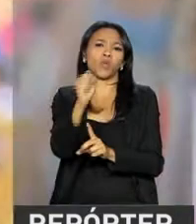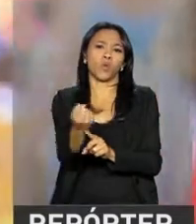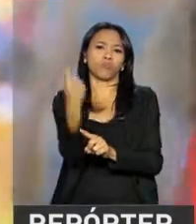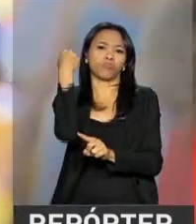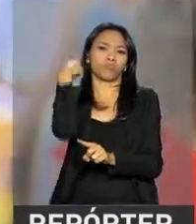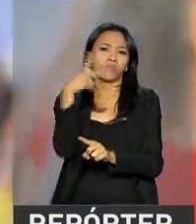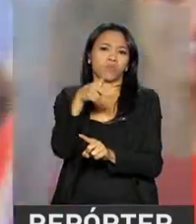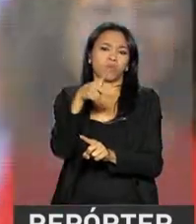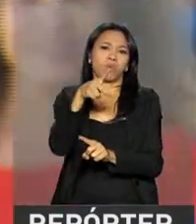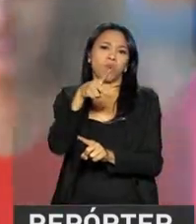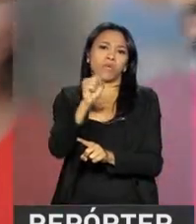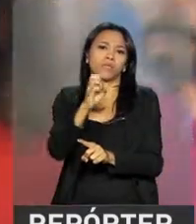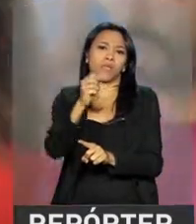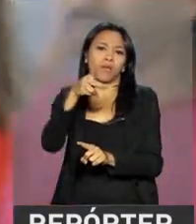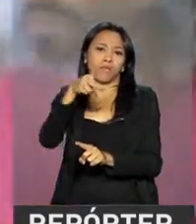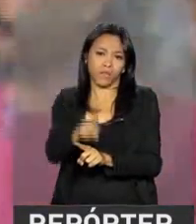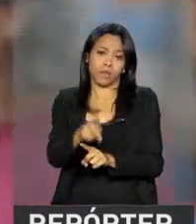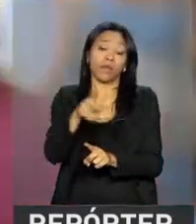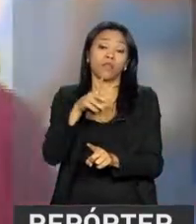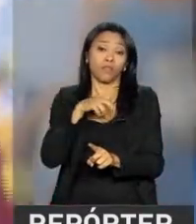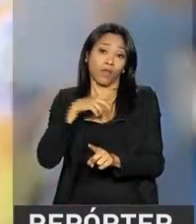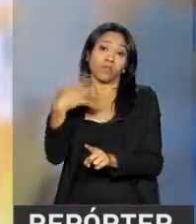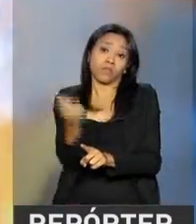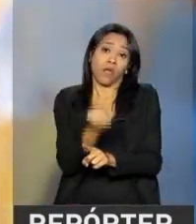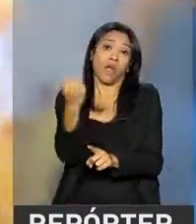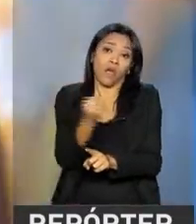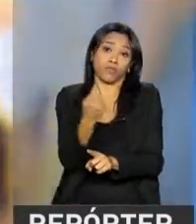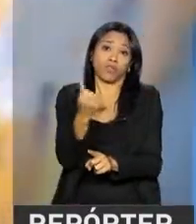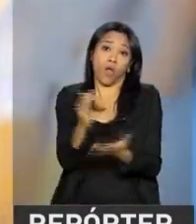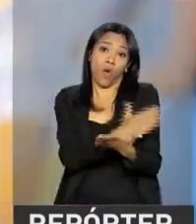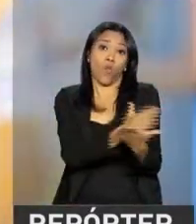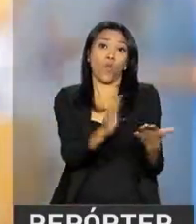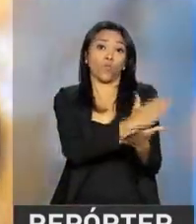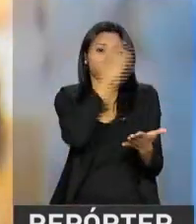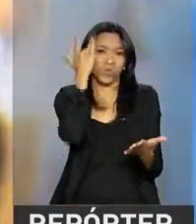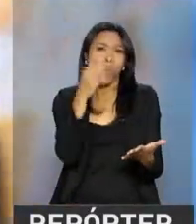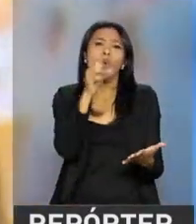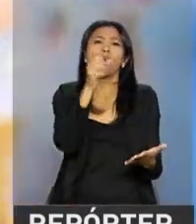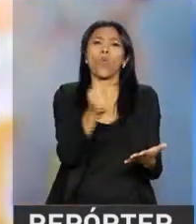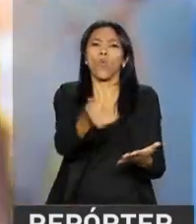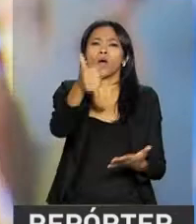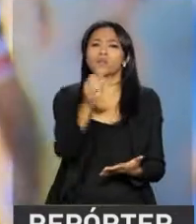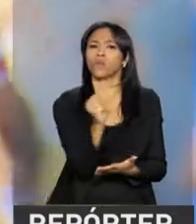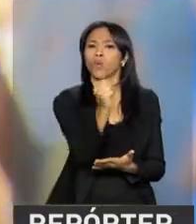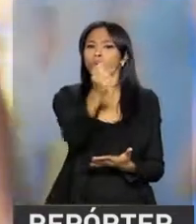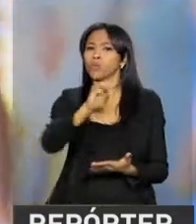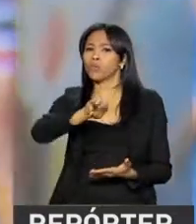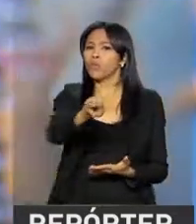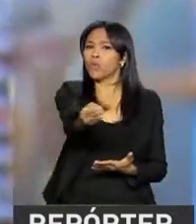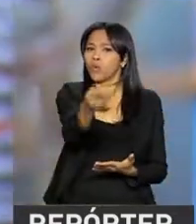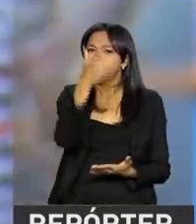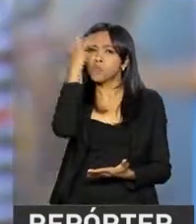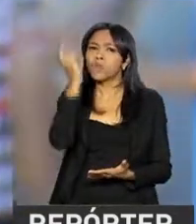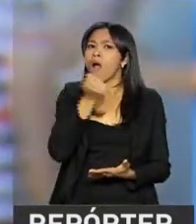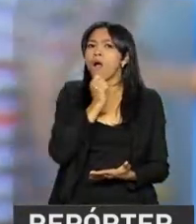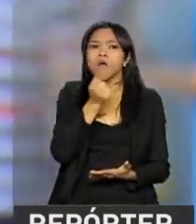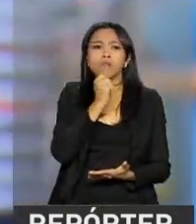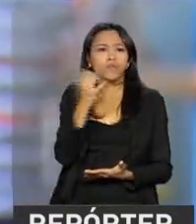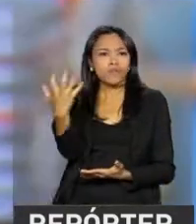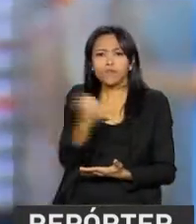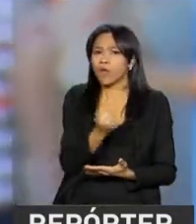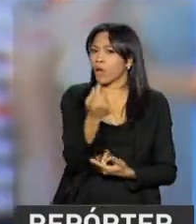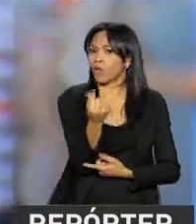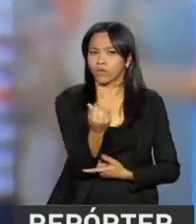apesar de muitas pessoas terem sacado o dinheiro quase oito milhões de brasileiros ainda não retiraram o